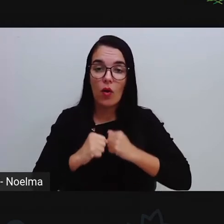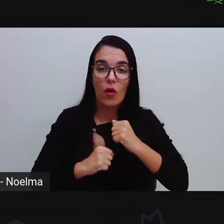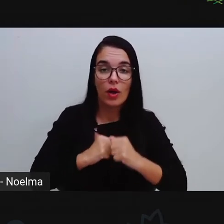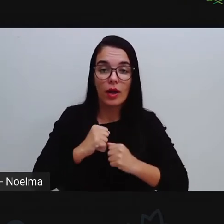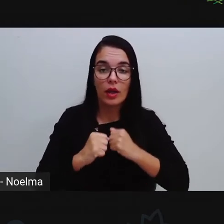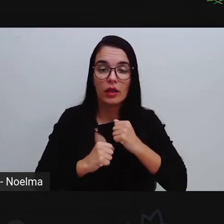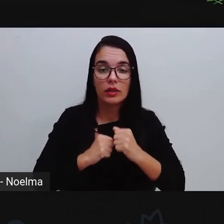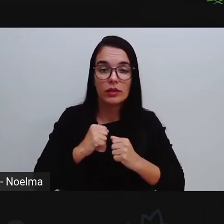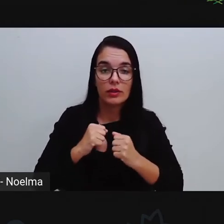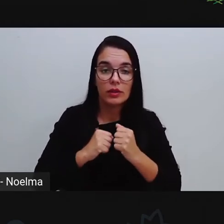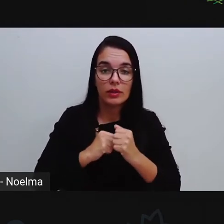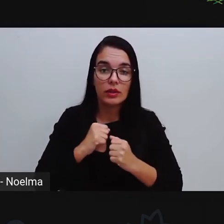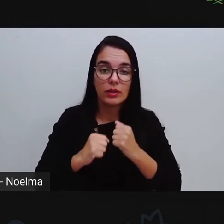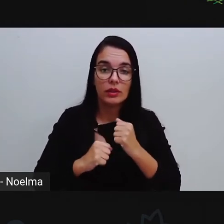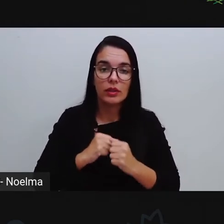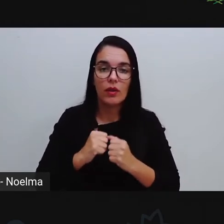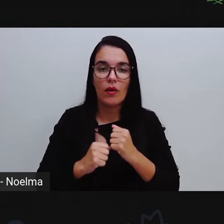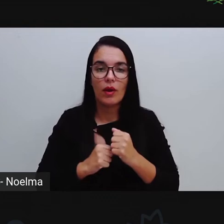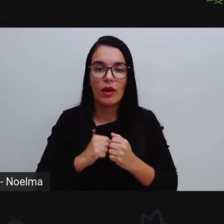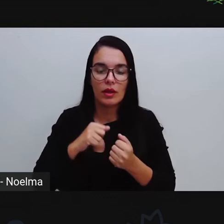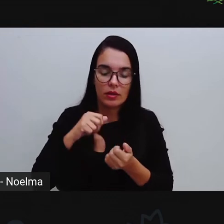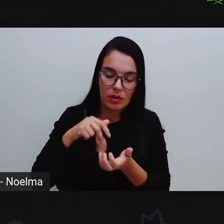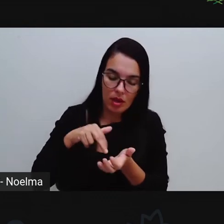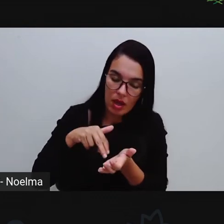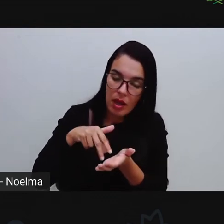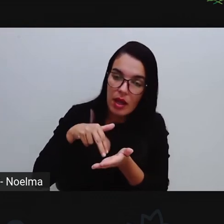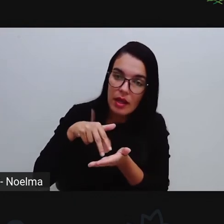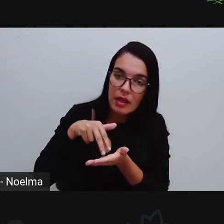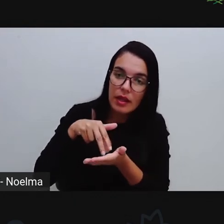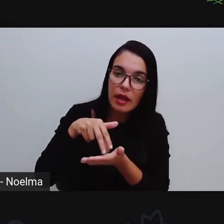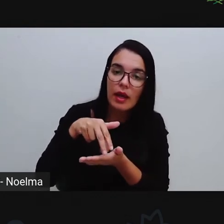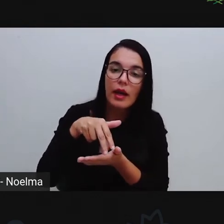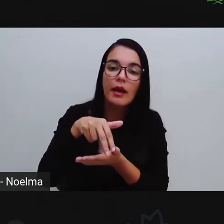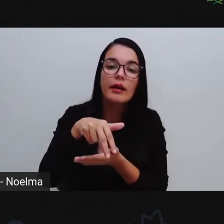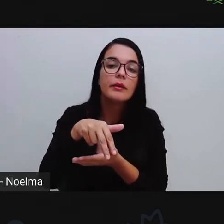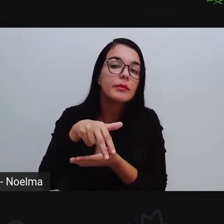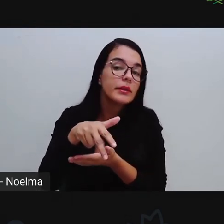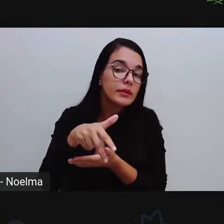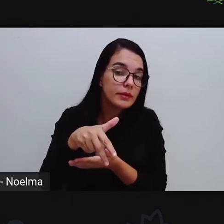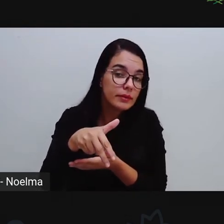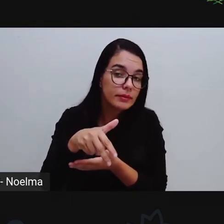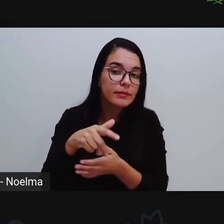caminhando. Caminhando, não, correndo, né? Ao ar livre. E